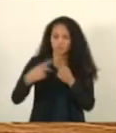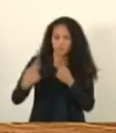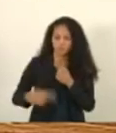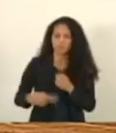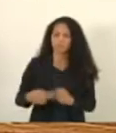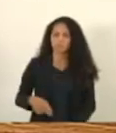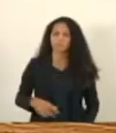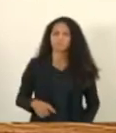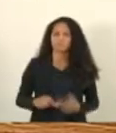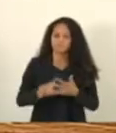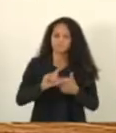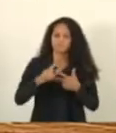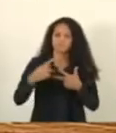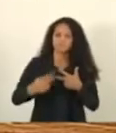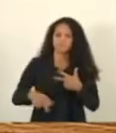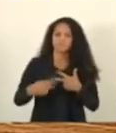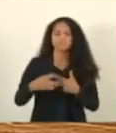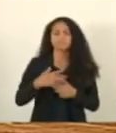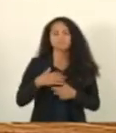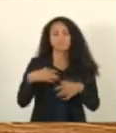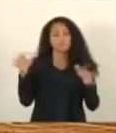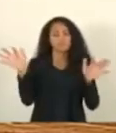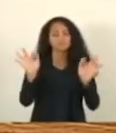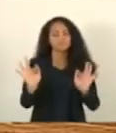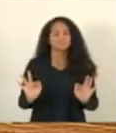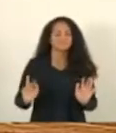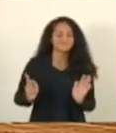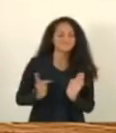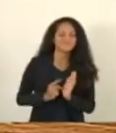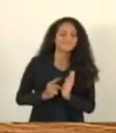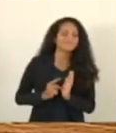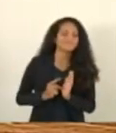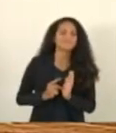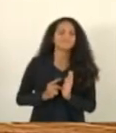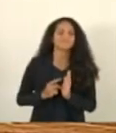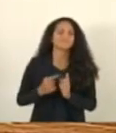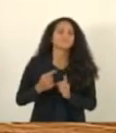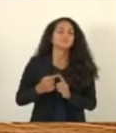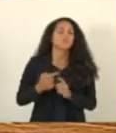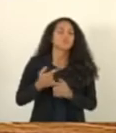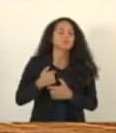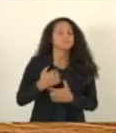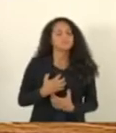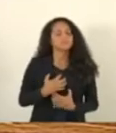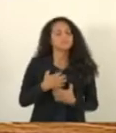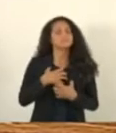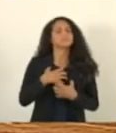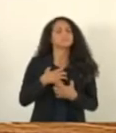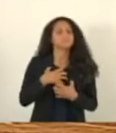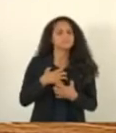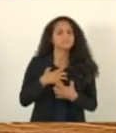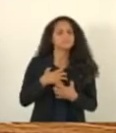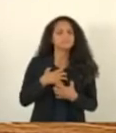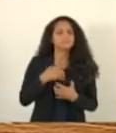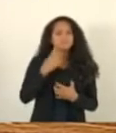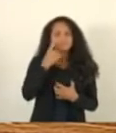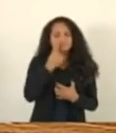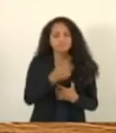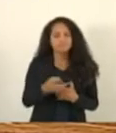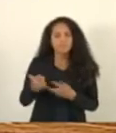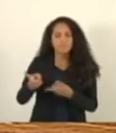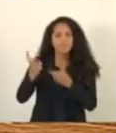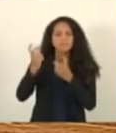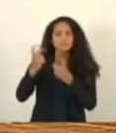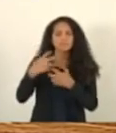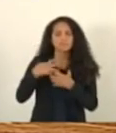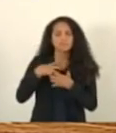poder, fiquei muito feliz pelo que pude observar na primeira